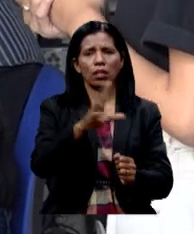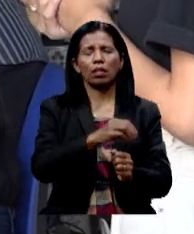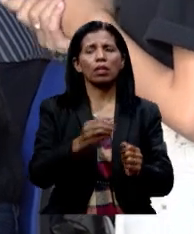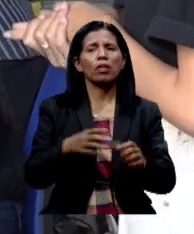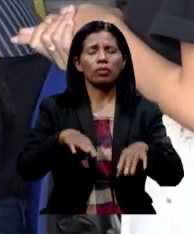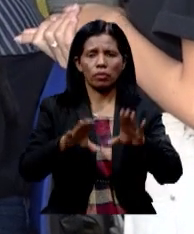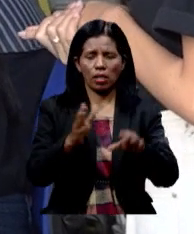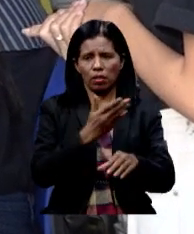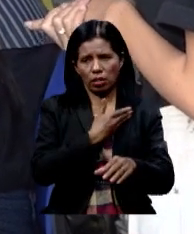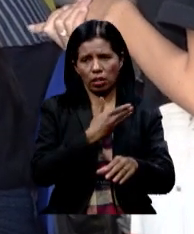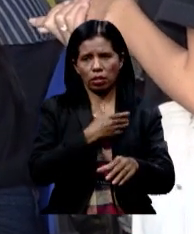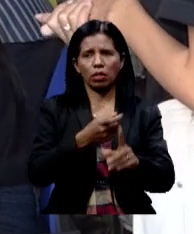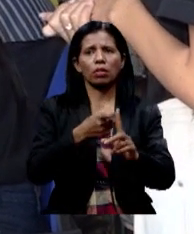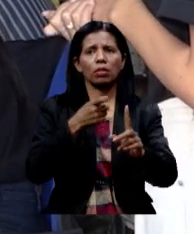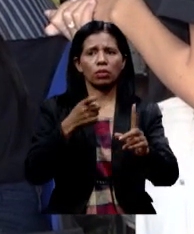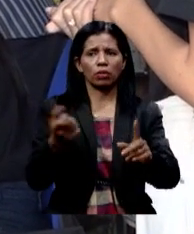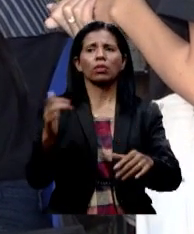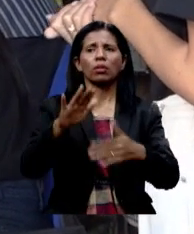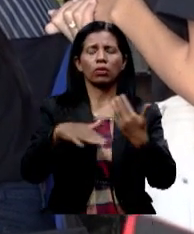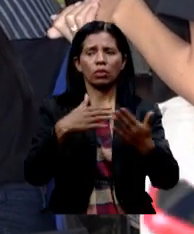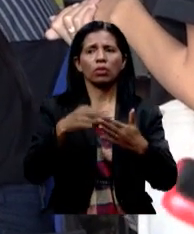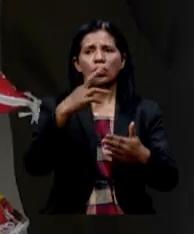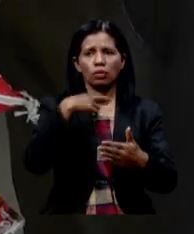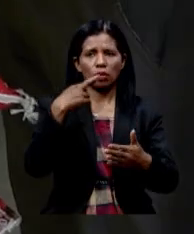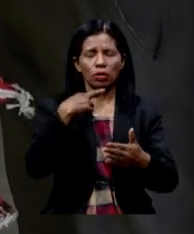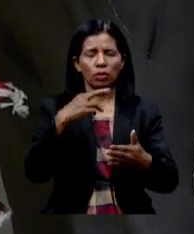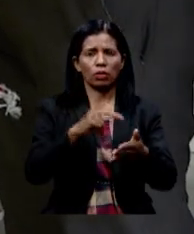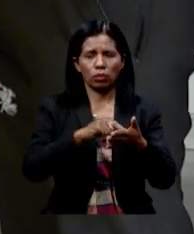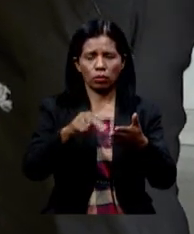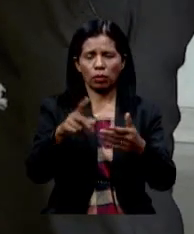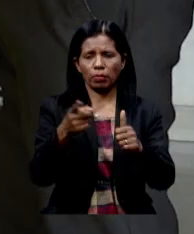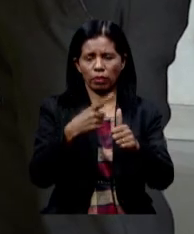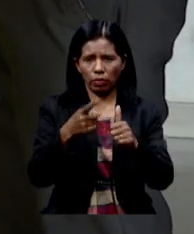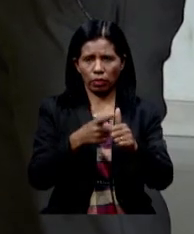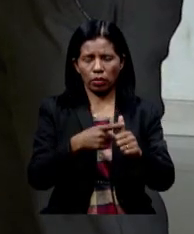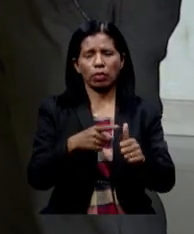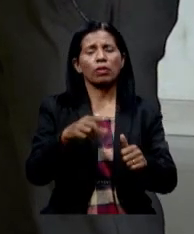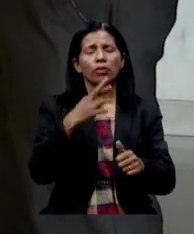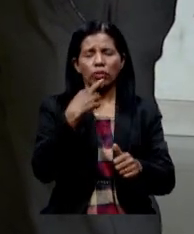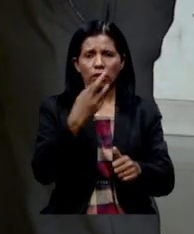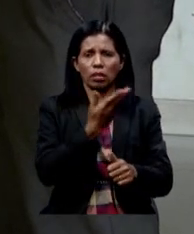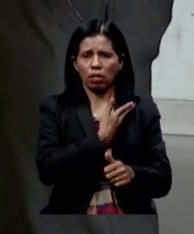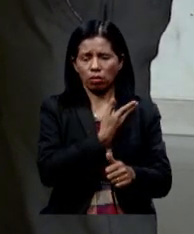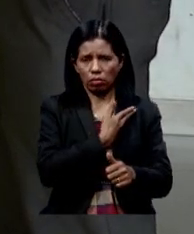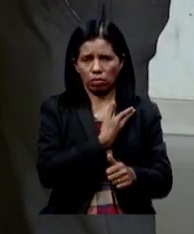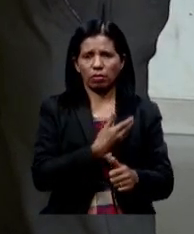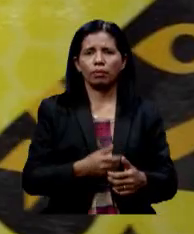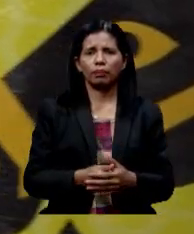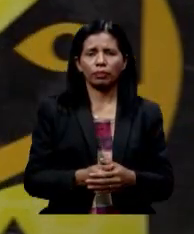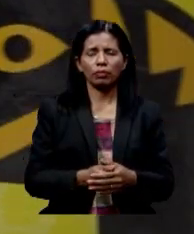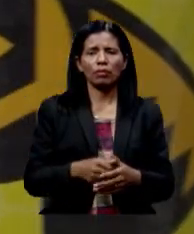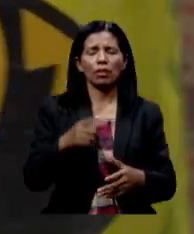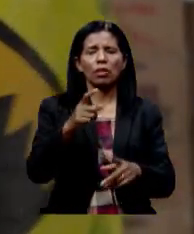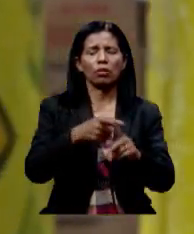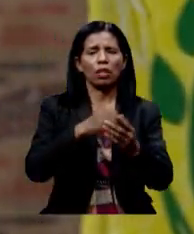sae, maibê Rússia item hiragne, fos maca ocupa número da huluk, folin carun liu e a mercado, Rússia fula abril to junho